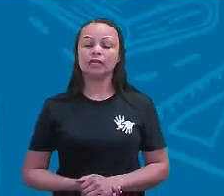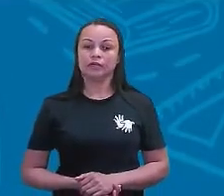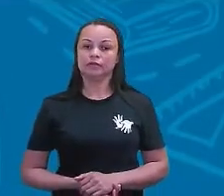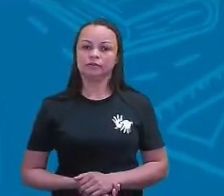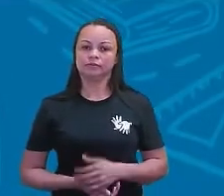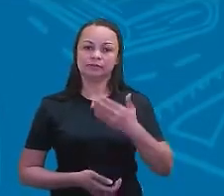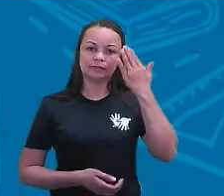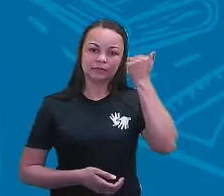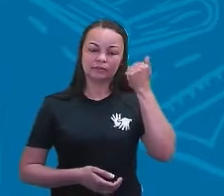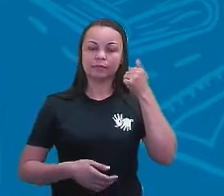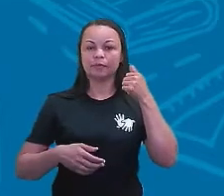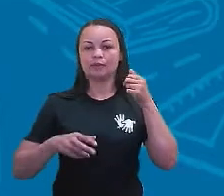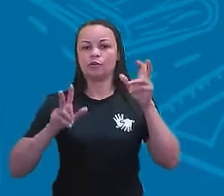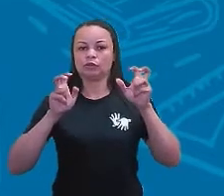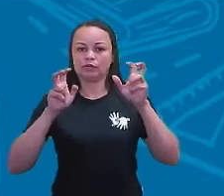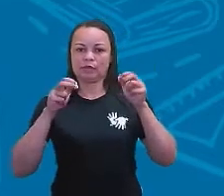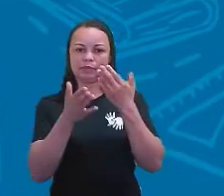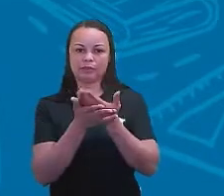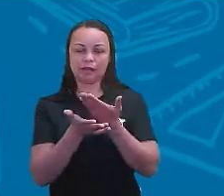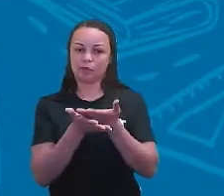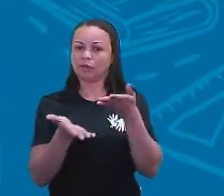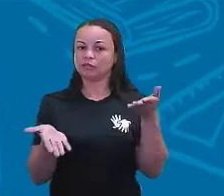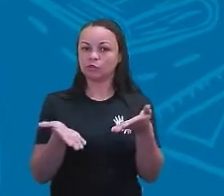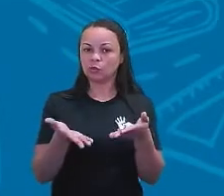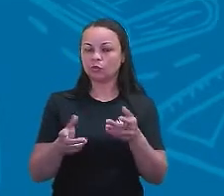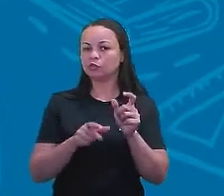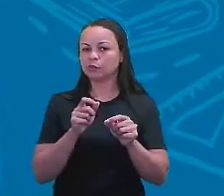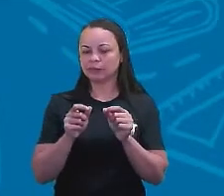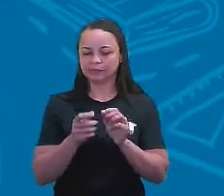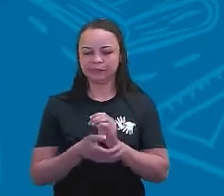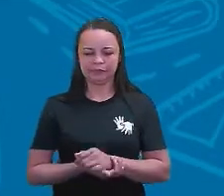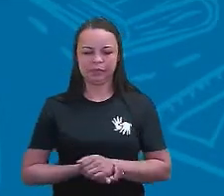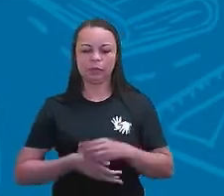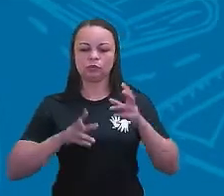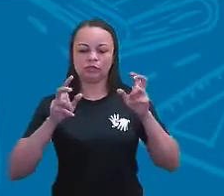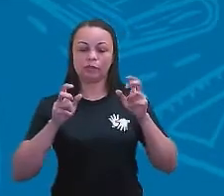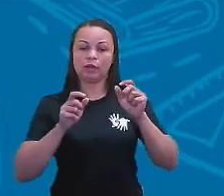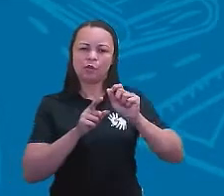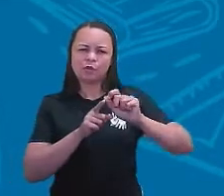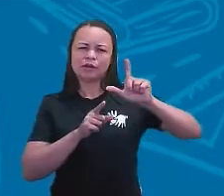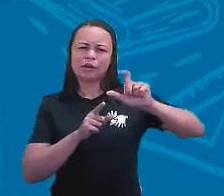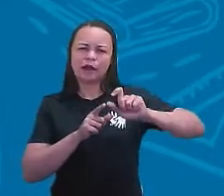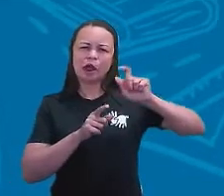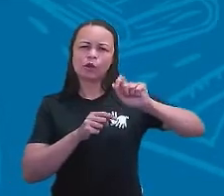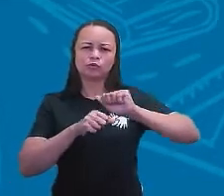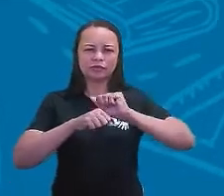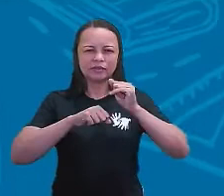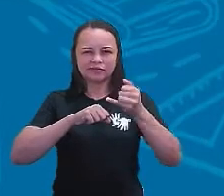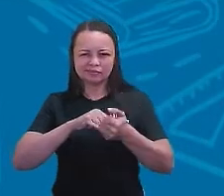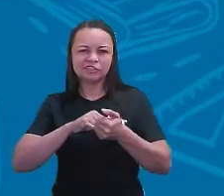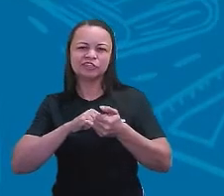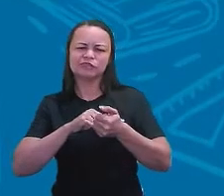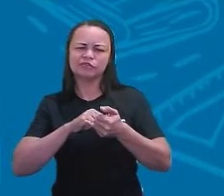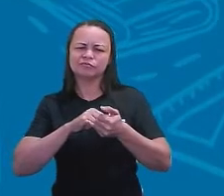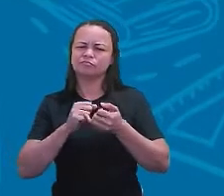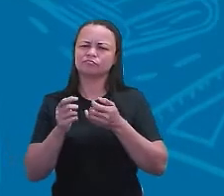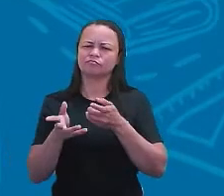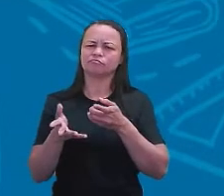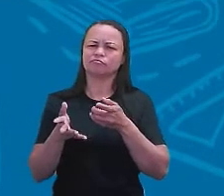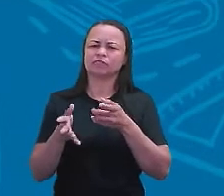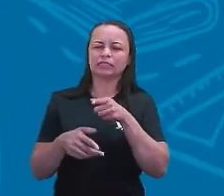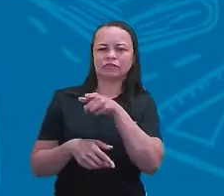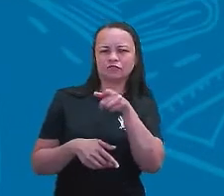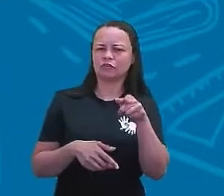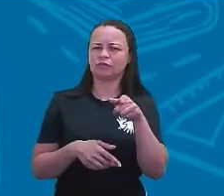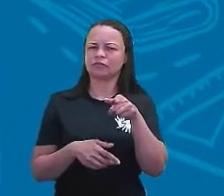tema da aula de hoje. O tema de hoje é esse aqui. Grau dos adjetivos. E aí, será que você aí de